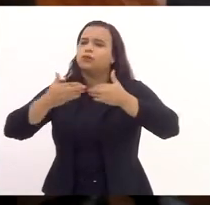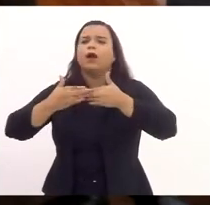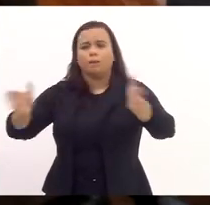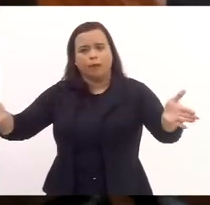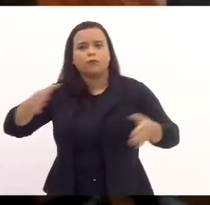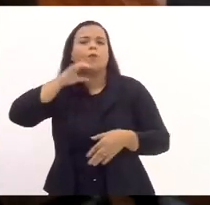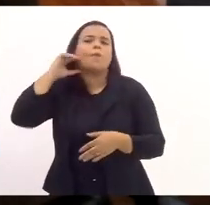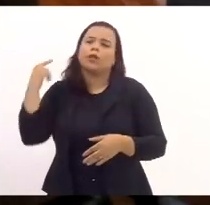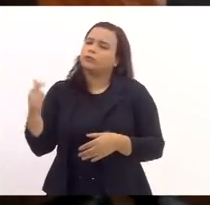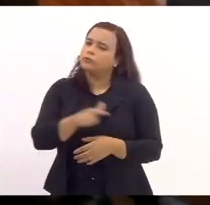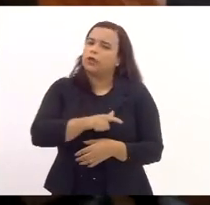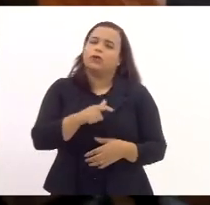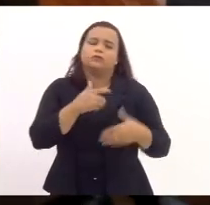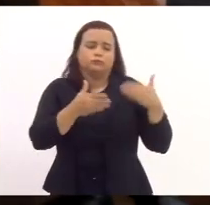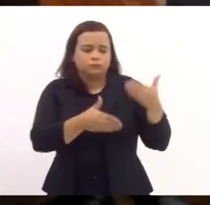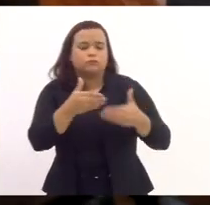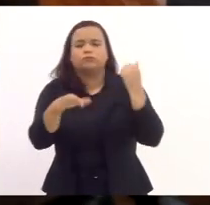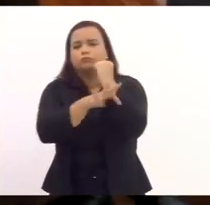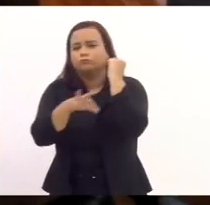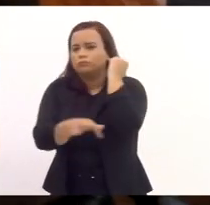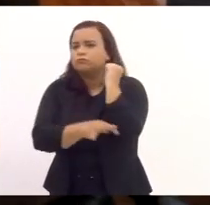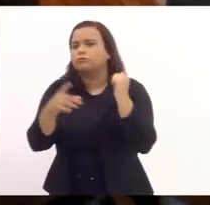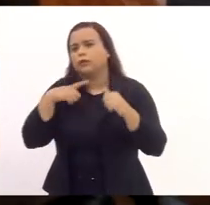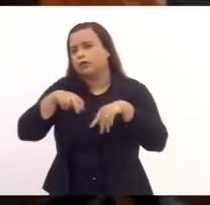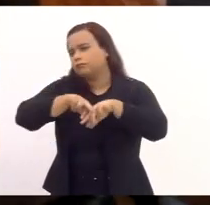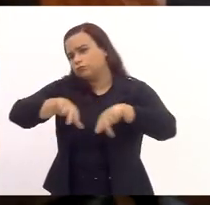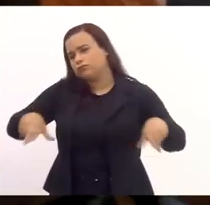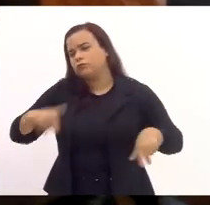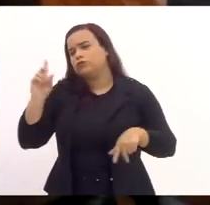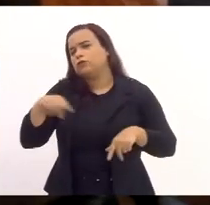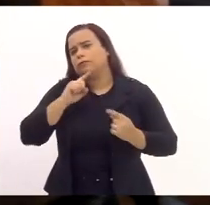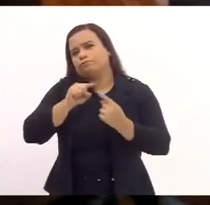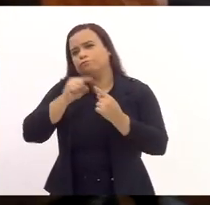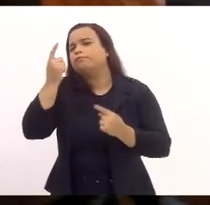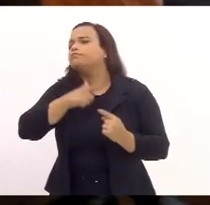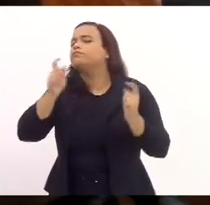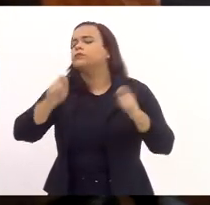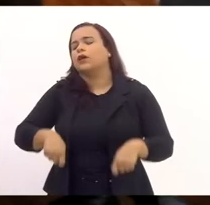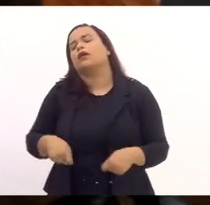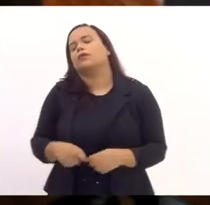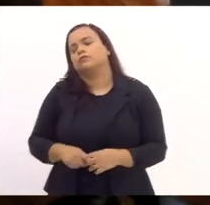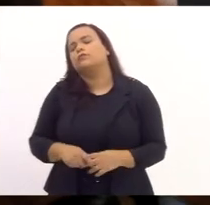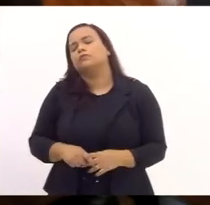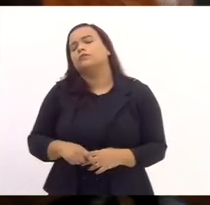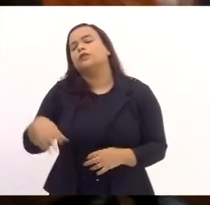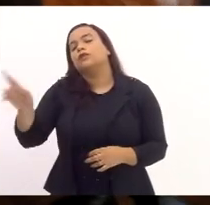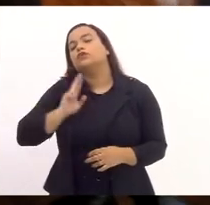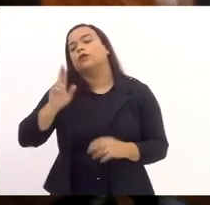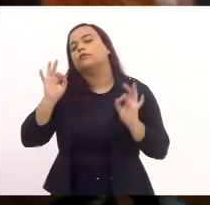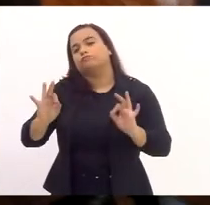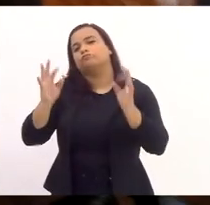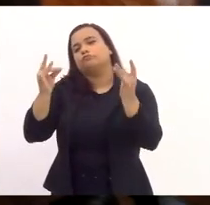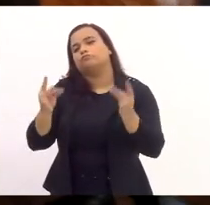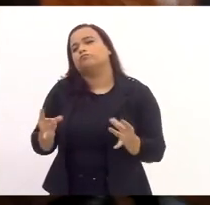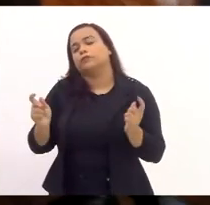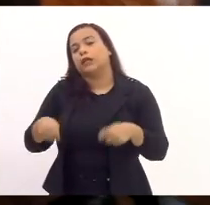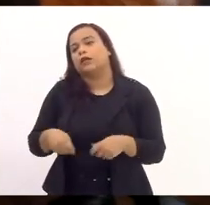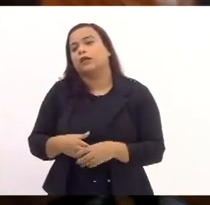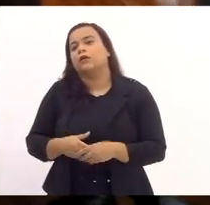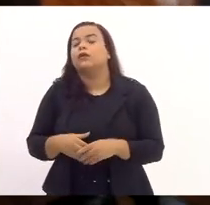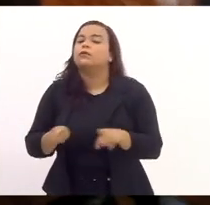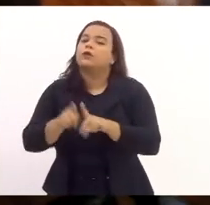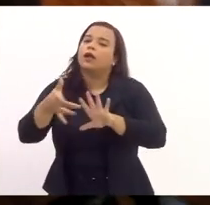todo o trâmite burocrático para a gente alcançar algum resultado final. E em relação à